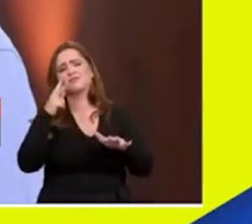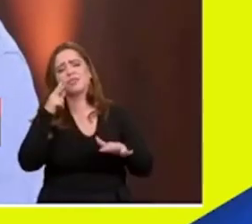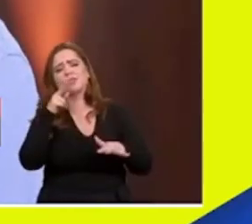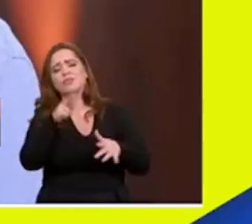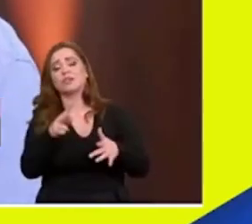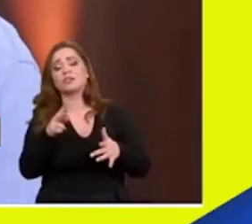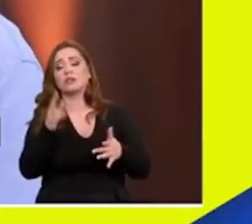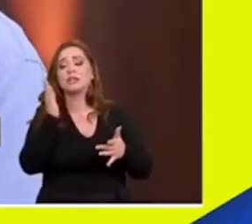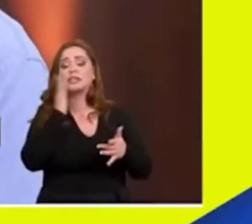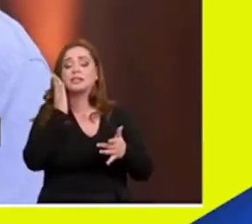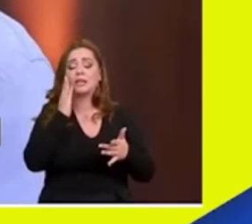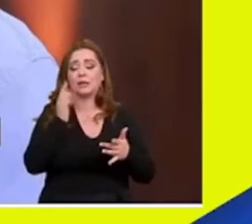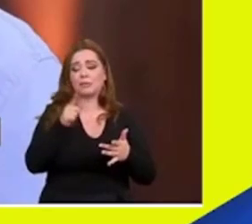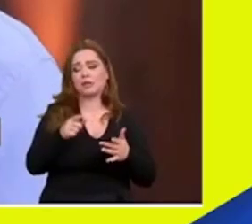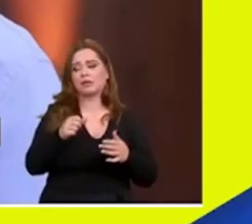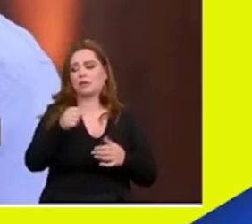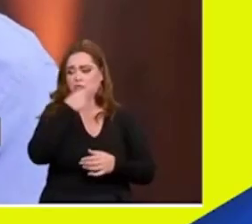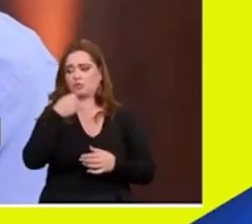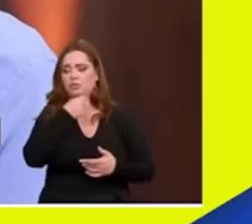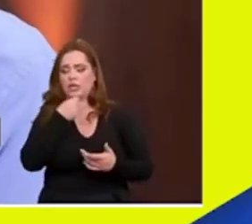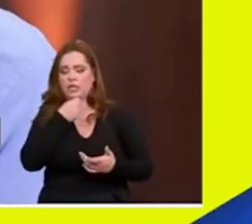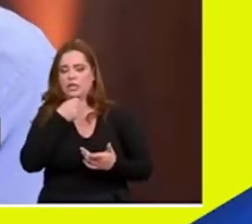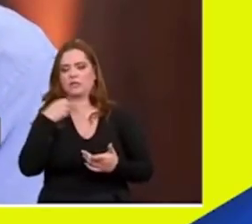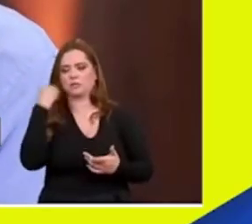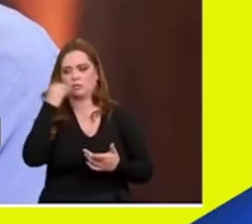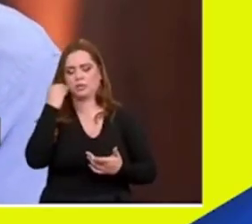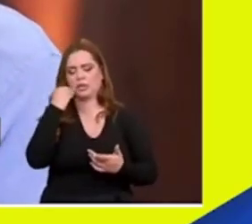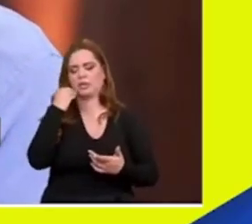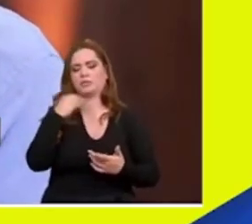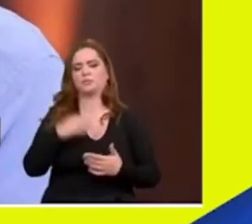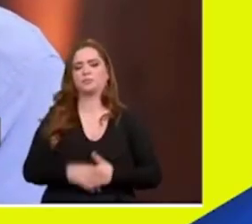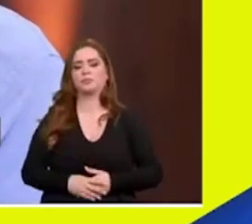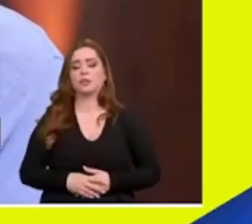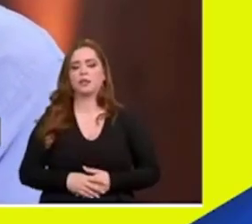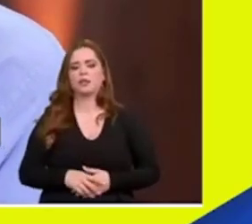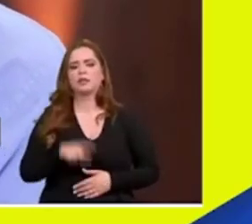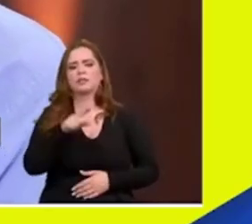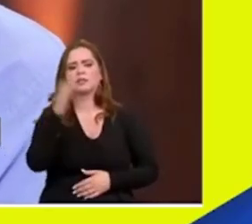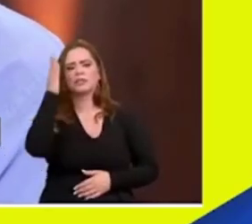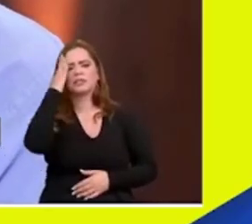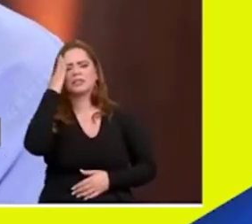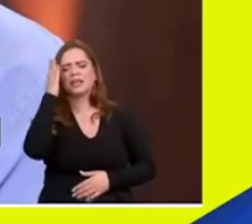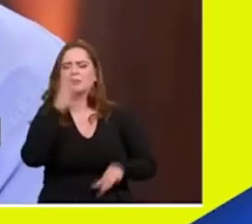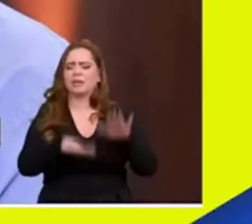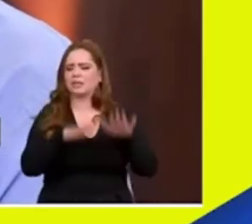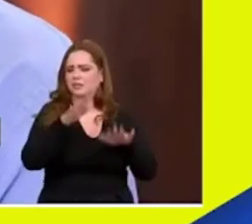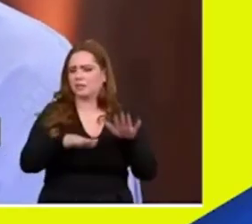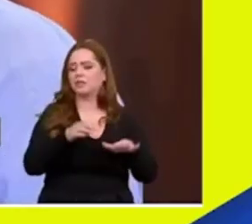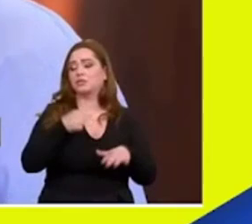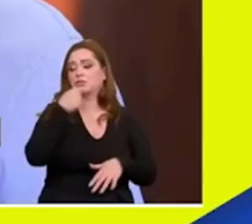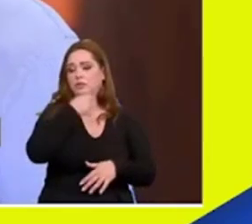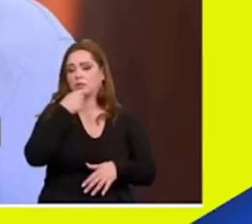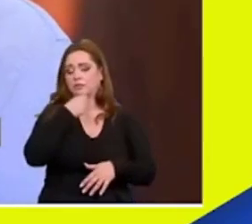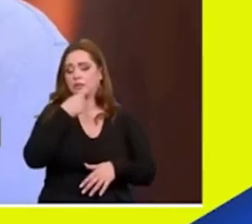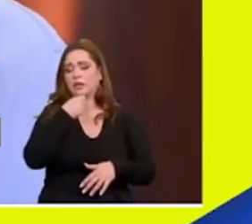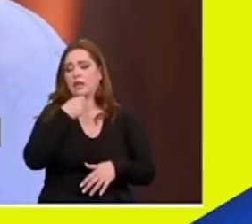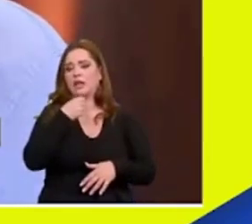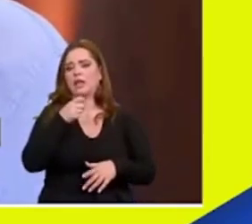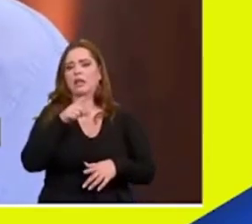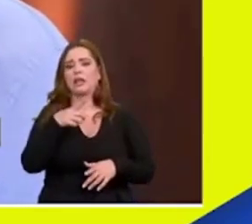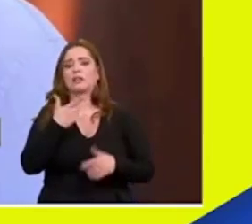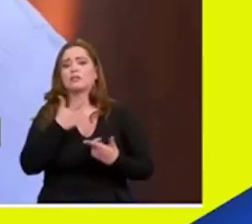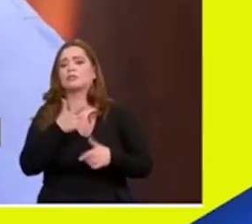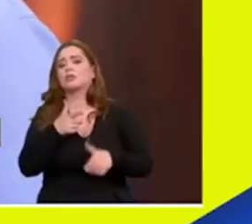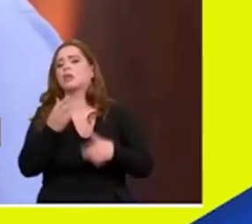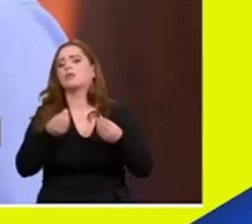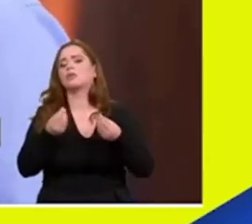que é um jornalista muito experimentado, você sabe que às vezes também um jornalista vai para o microfone e ele não tem muito o que falar. É.